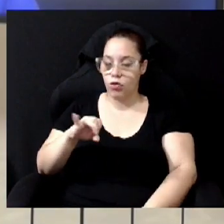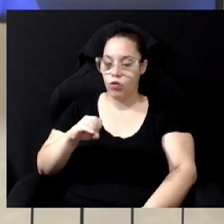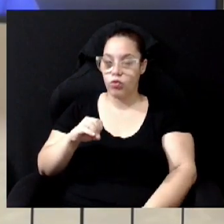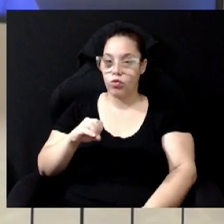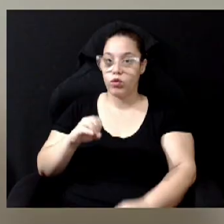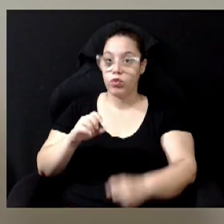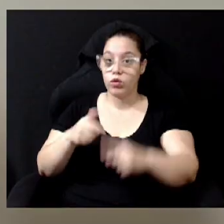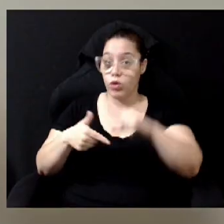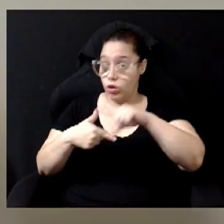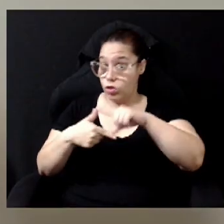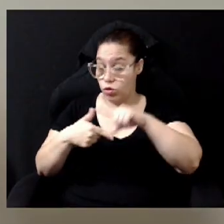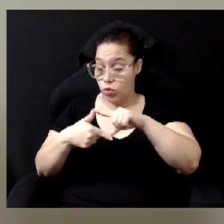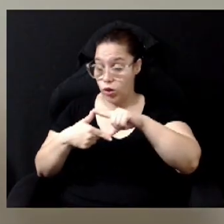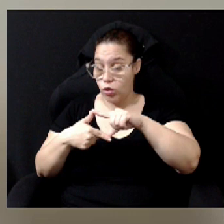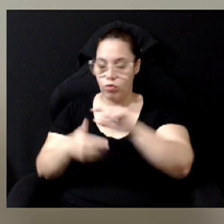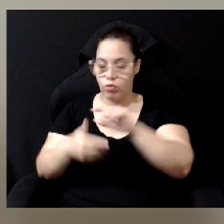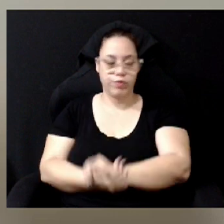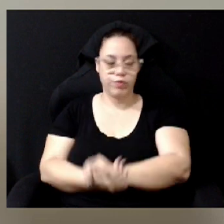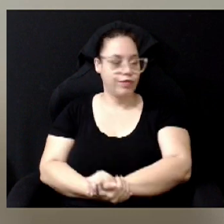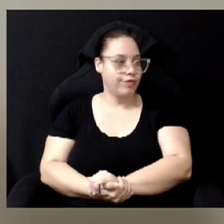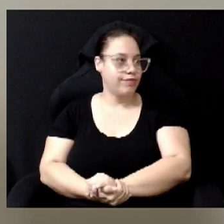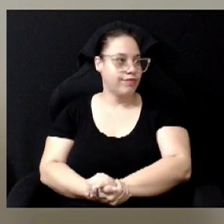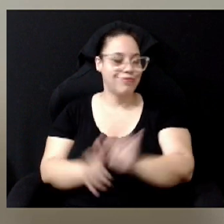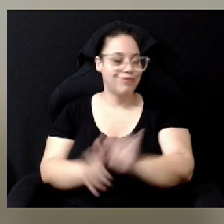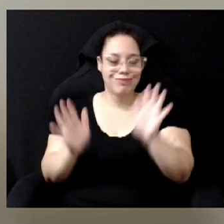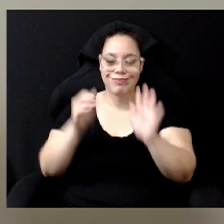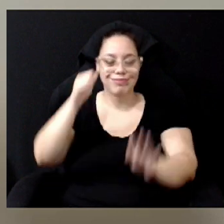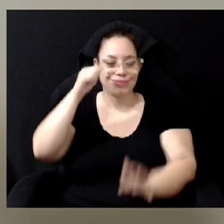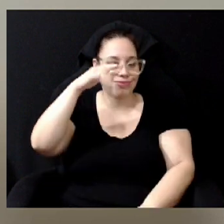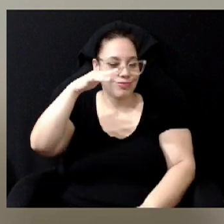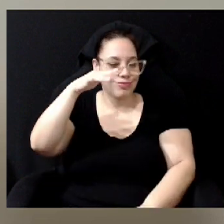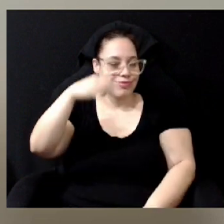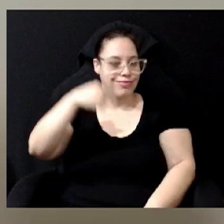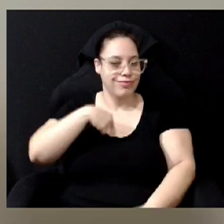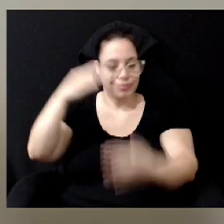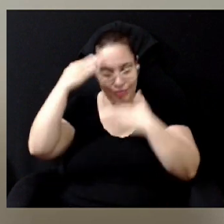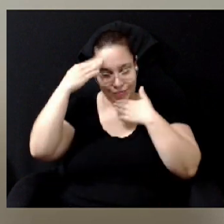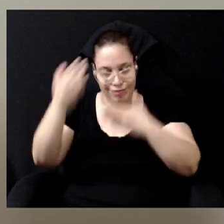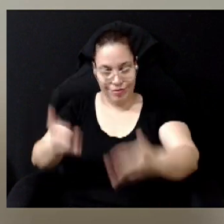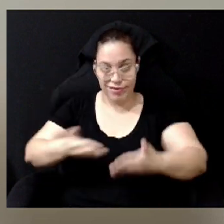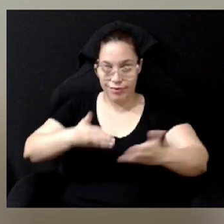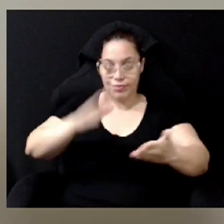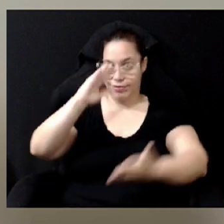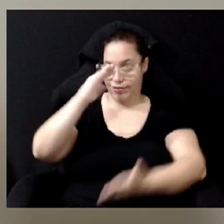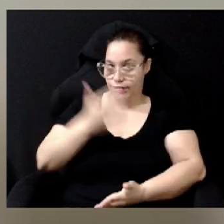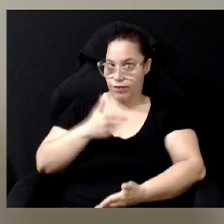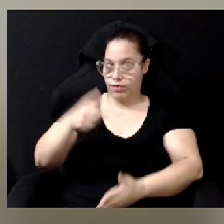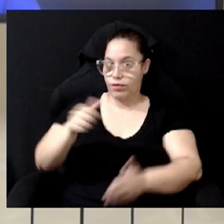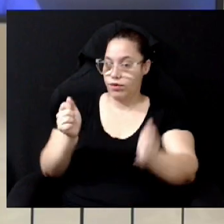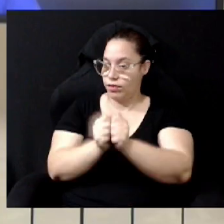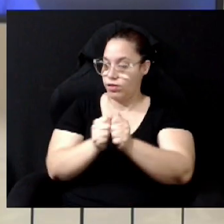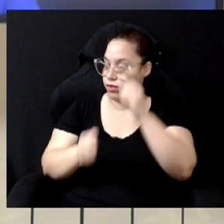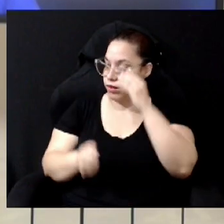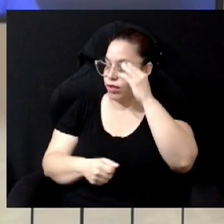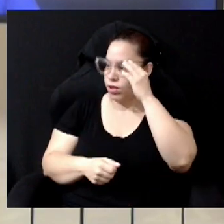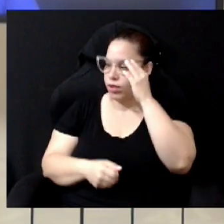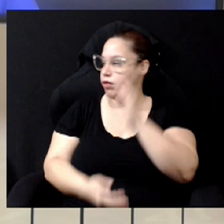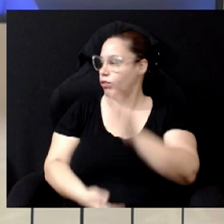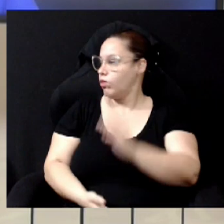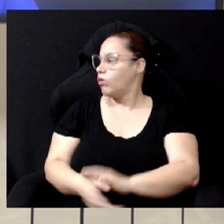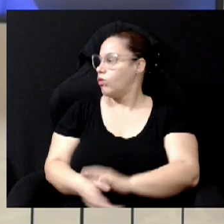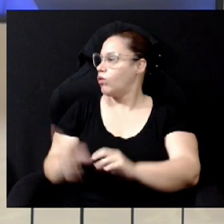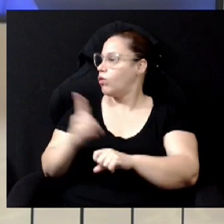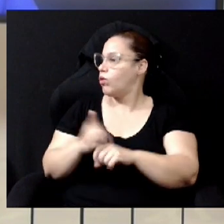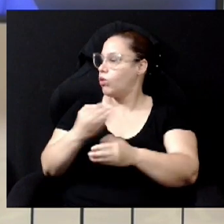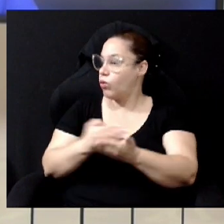quadro. Olá, Ana Paula, eu que agradeço pelo convite, é uma honra estar com vocês. Doutor, para a gente